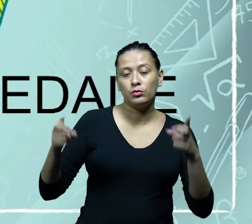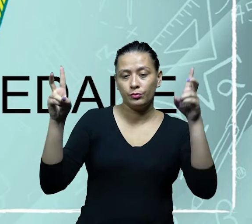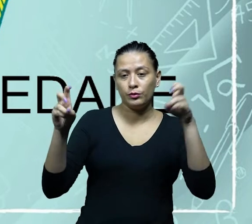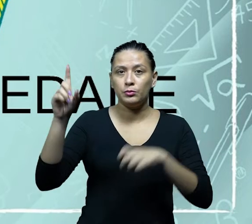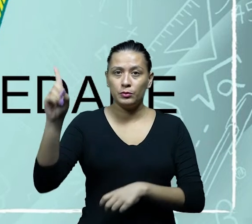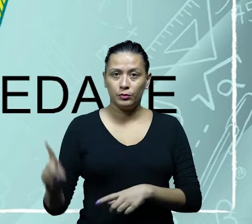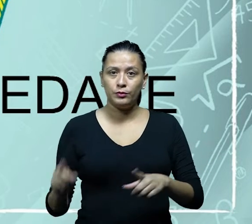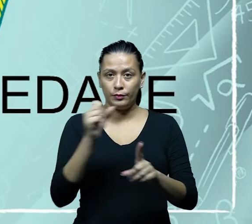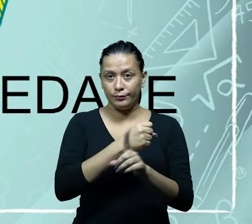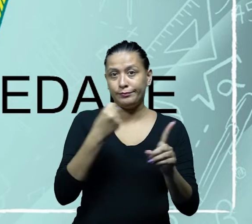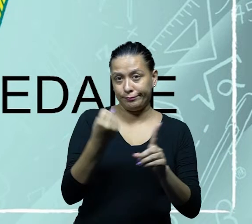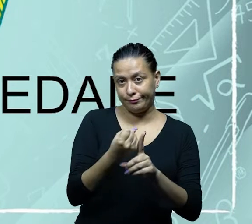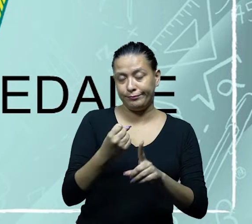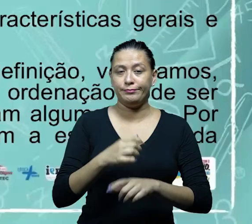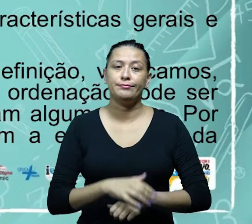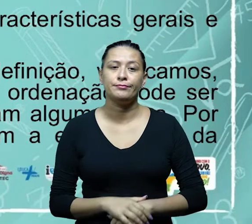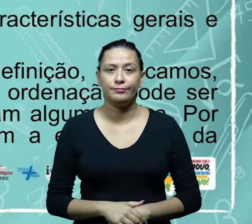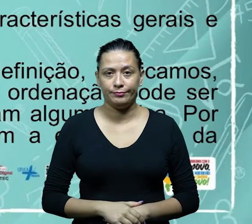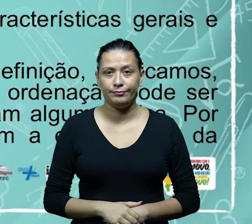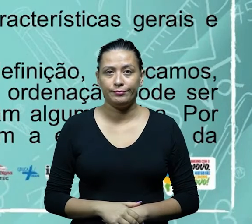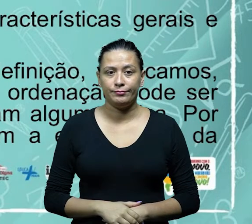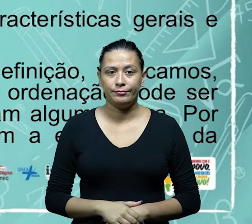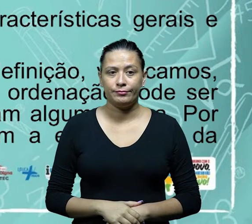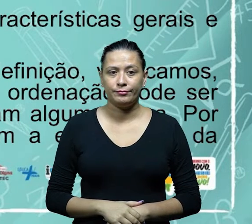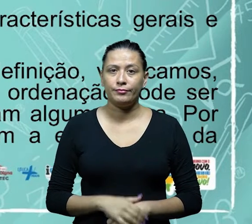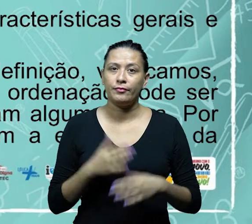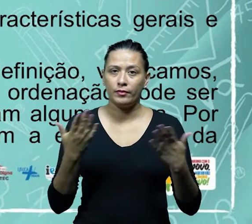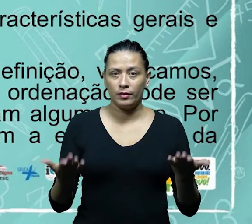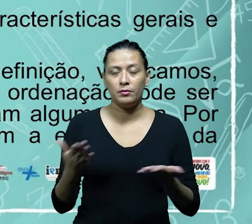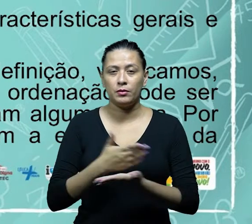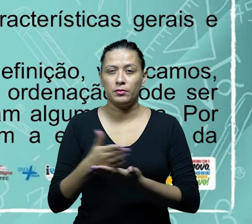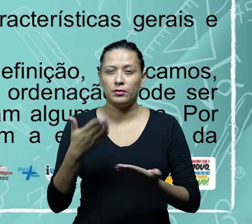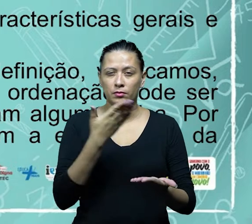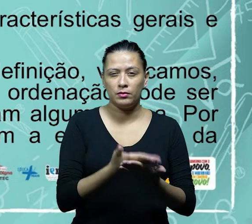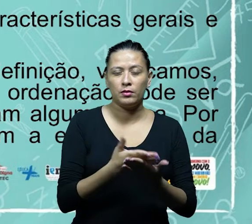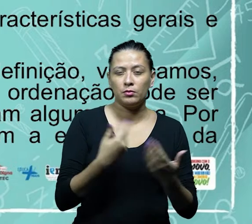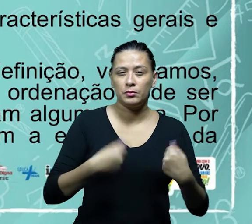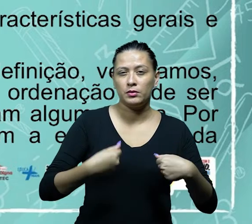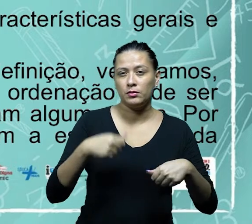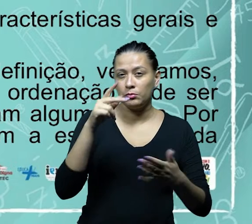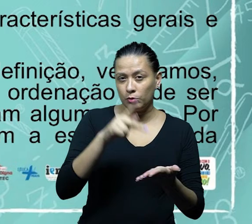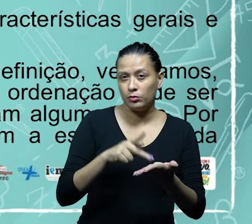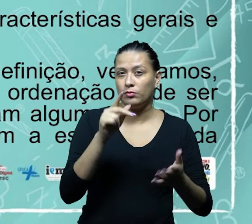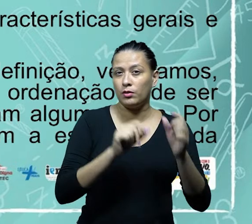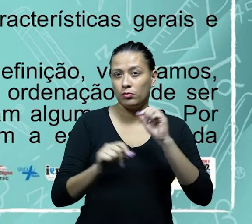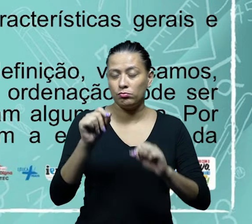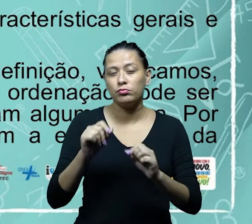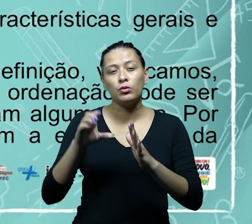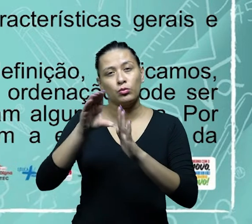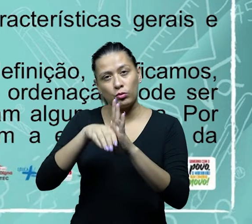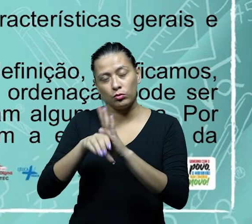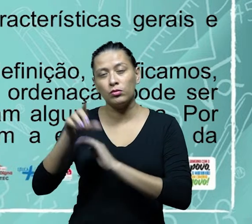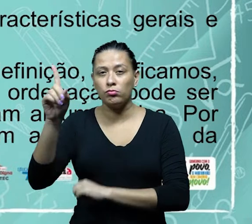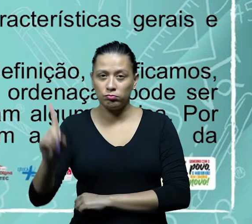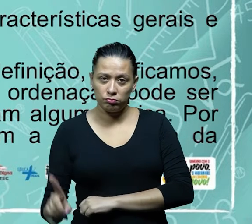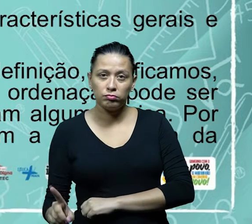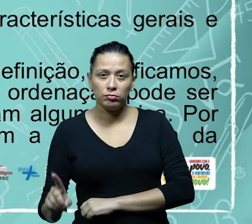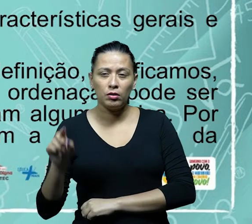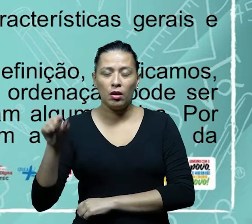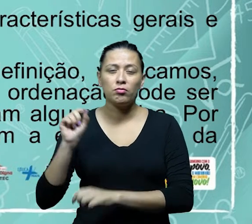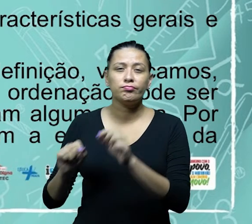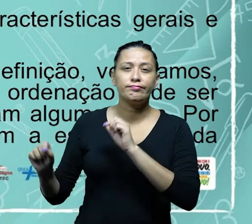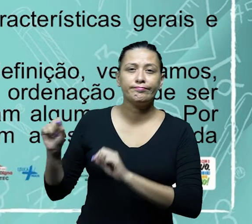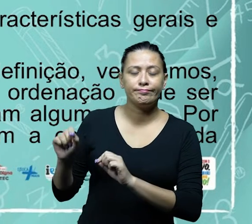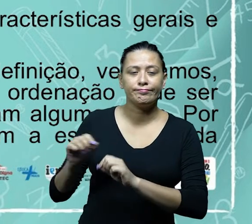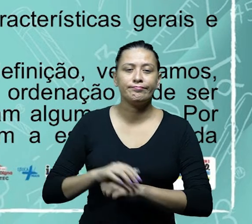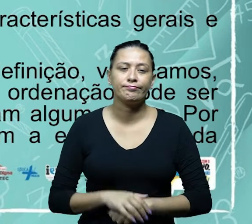direito EA sociedade e para iniciarmos a aula nós precisamos de fato dá uma definição para direito